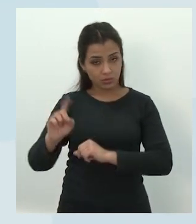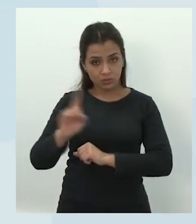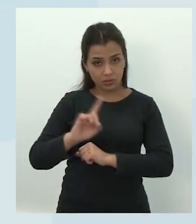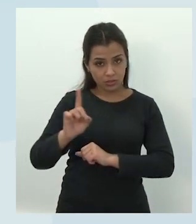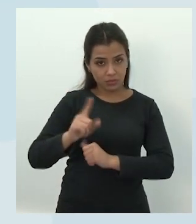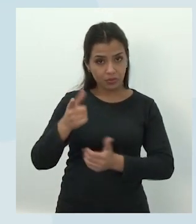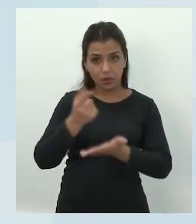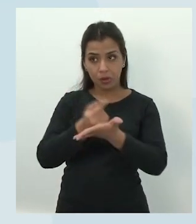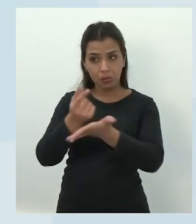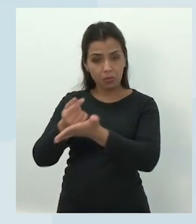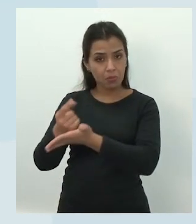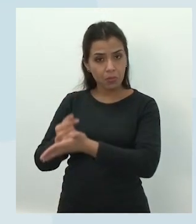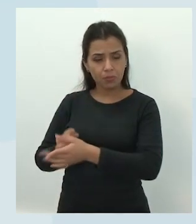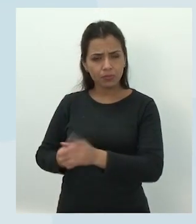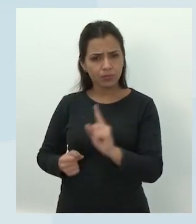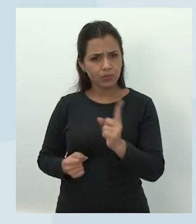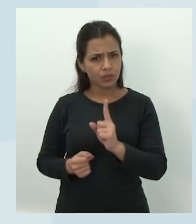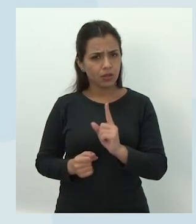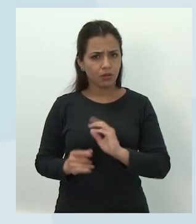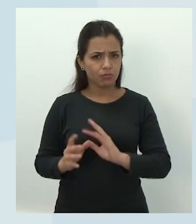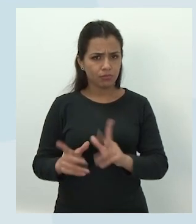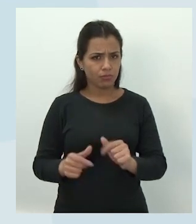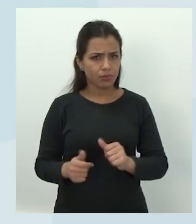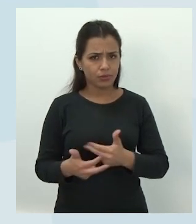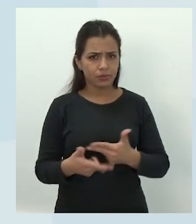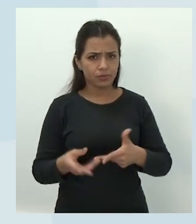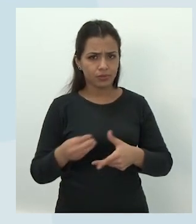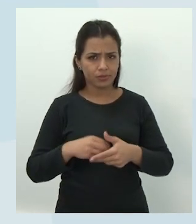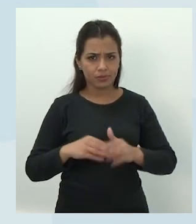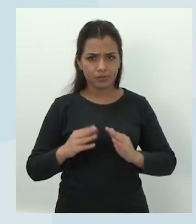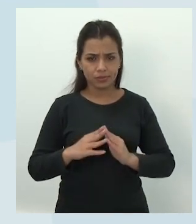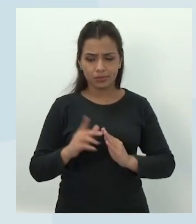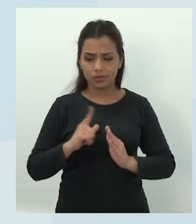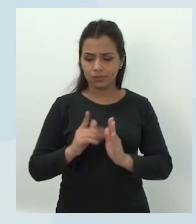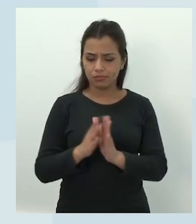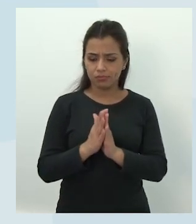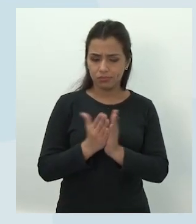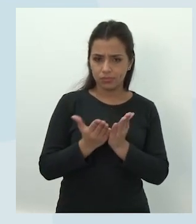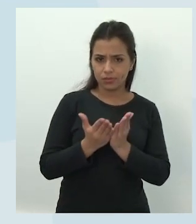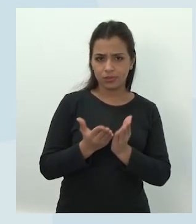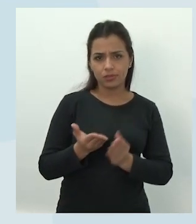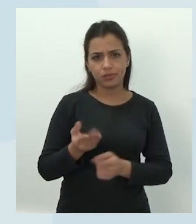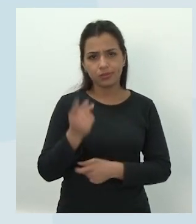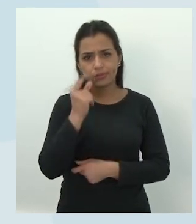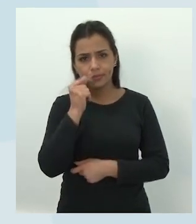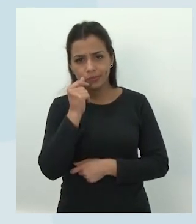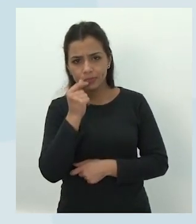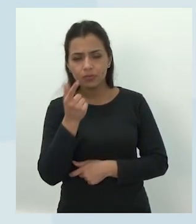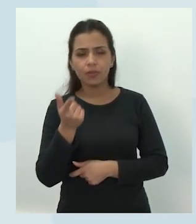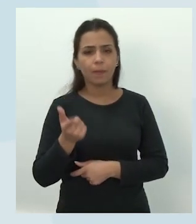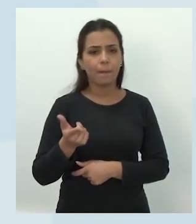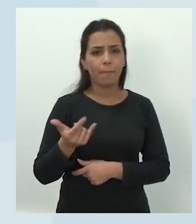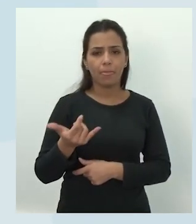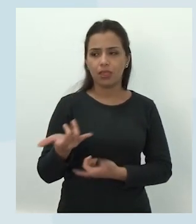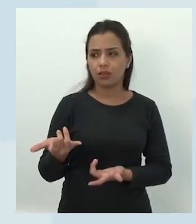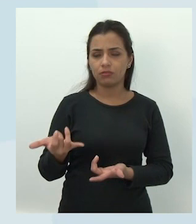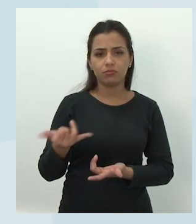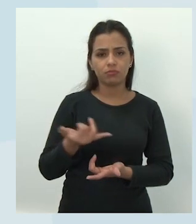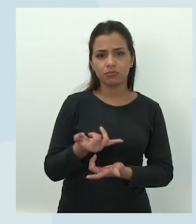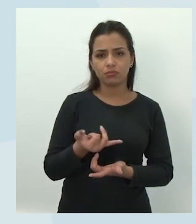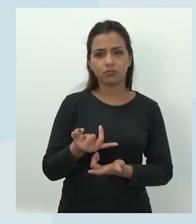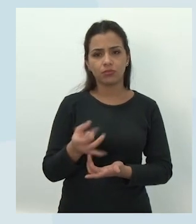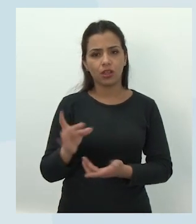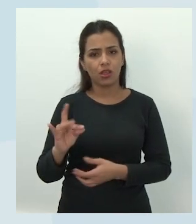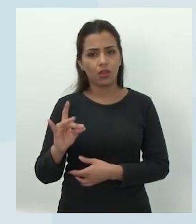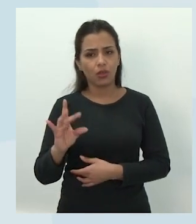comprar nada. Pega aquilo que você tem em casa, tá bom? Revista para recorte, palito de dente ou sorvete, massa de modelar, cola, papéis de todos